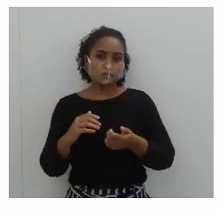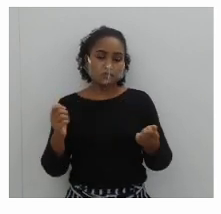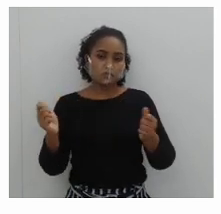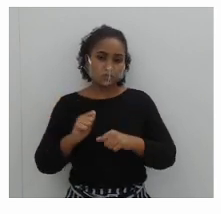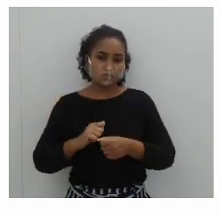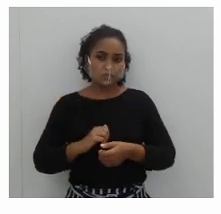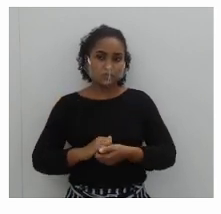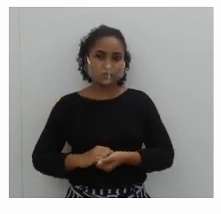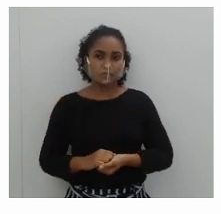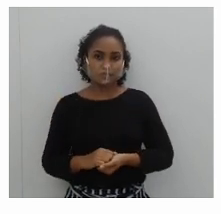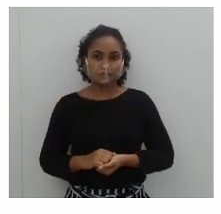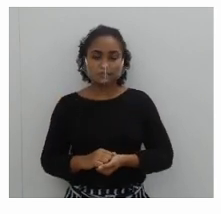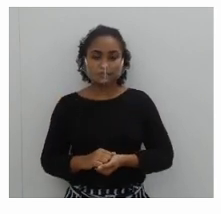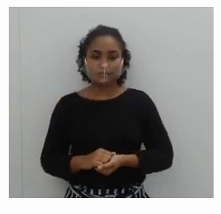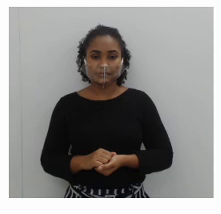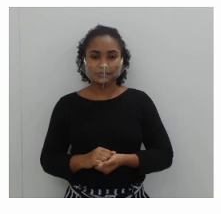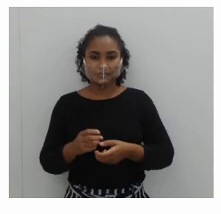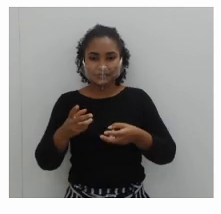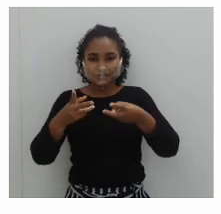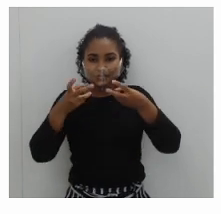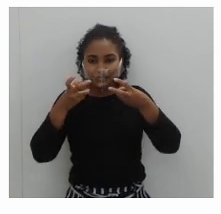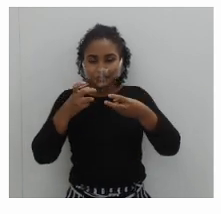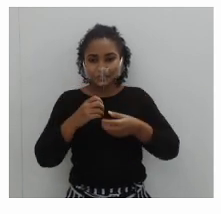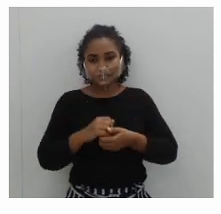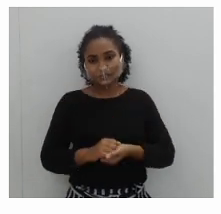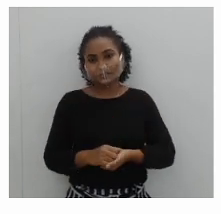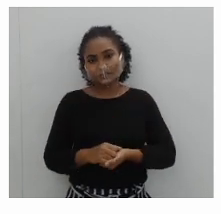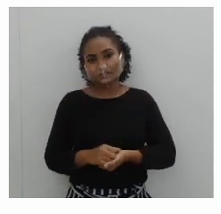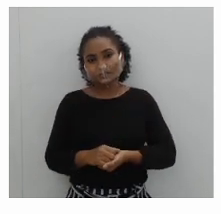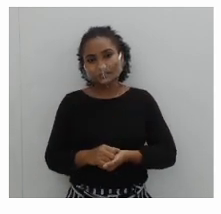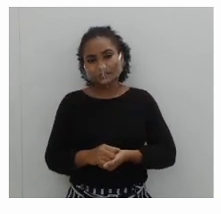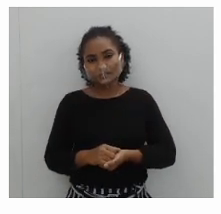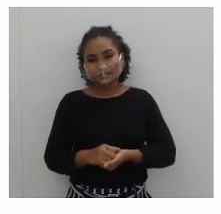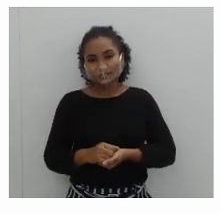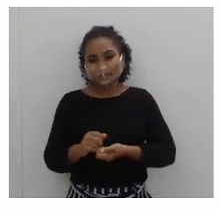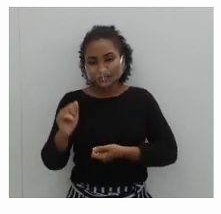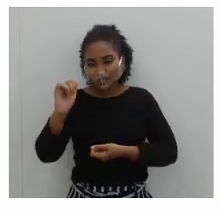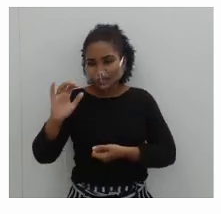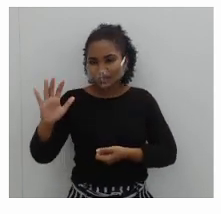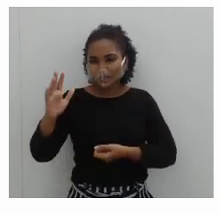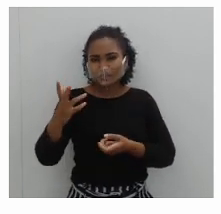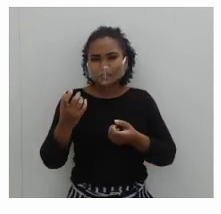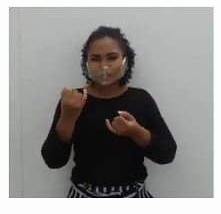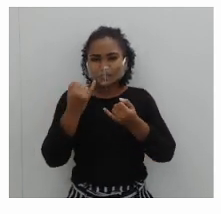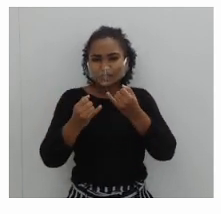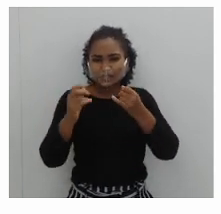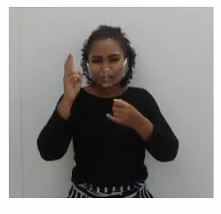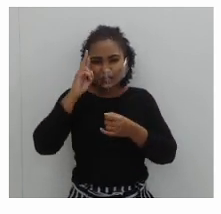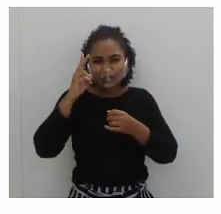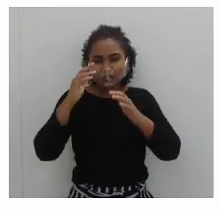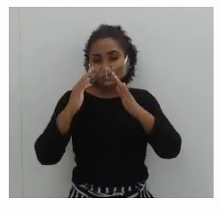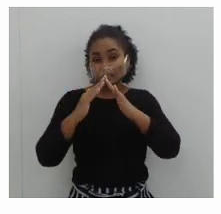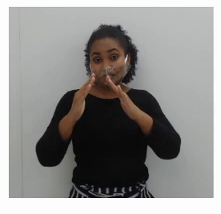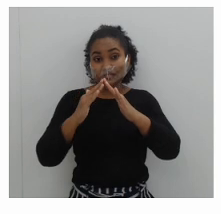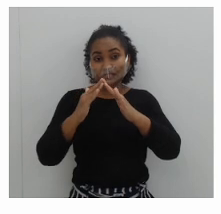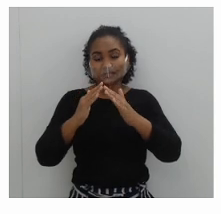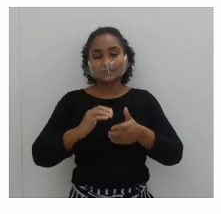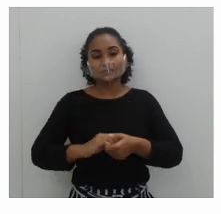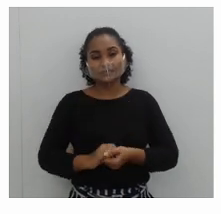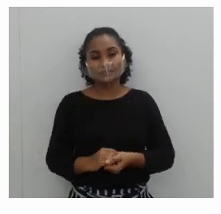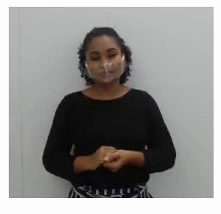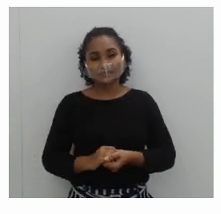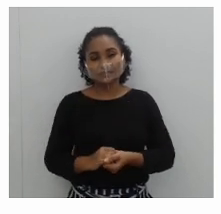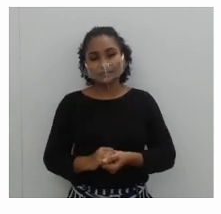desse poliedro. Observe que ele parece um pouco uma casa, uma casinha,